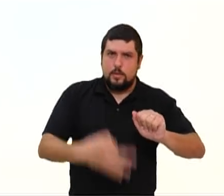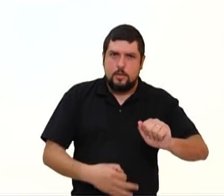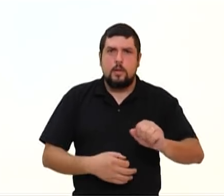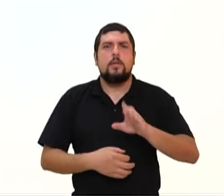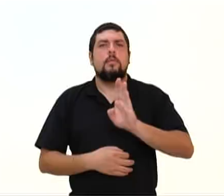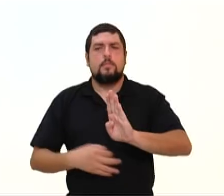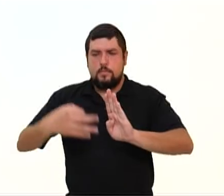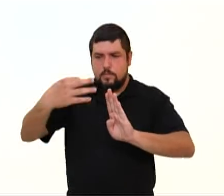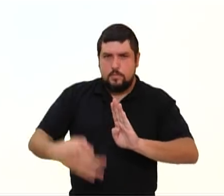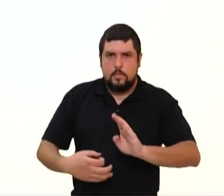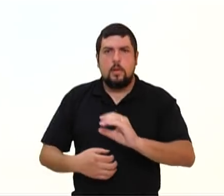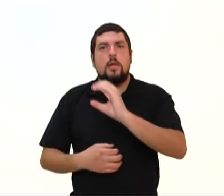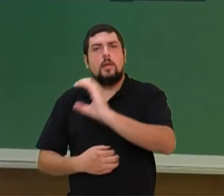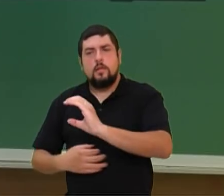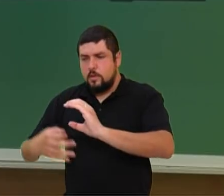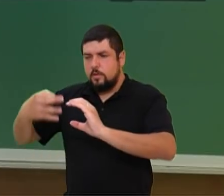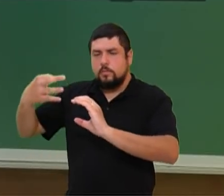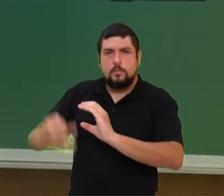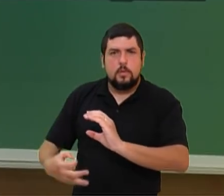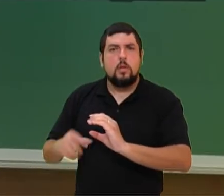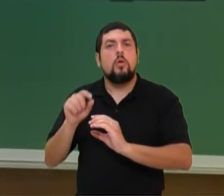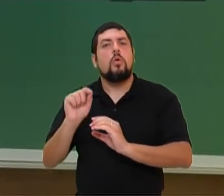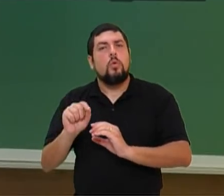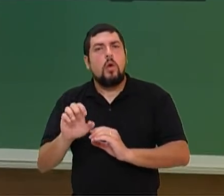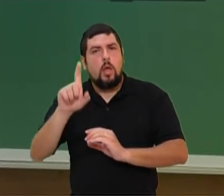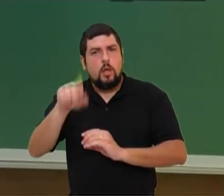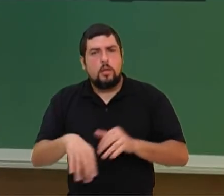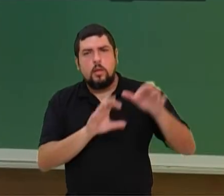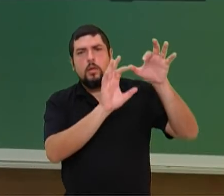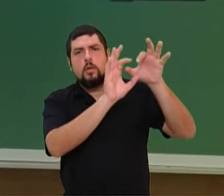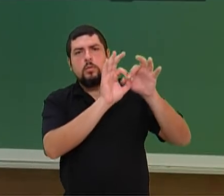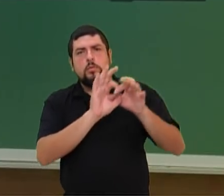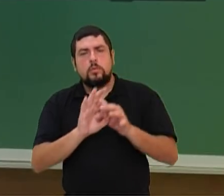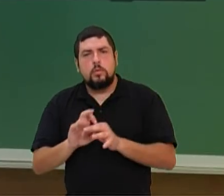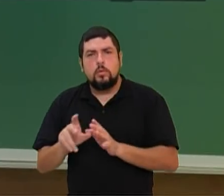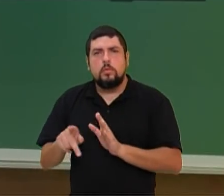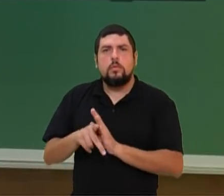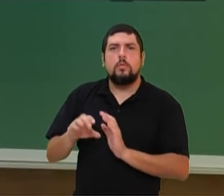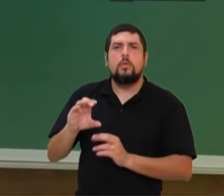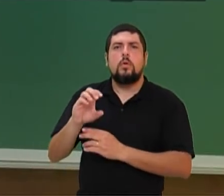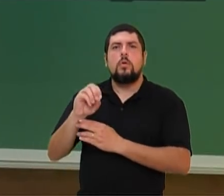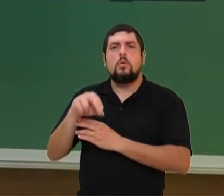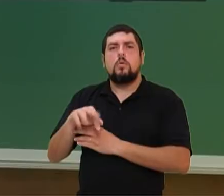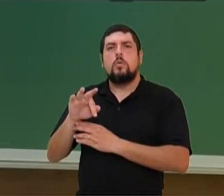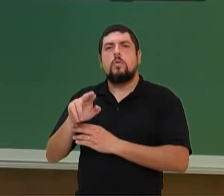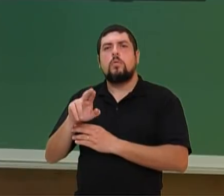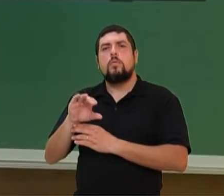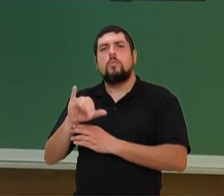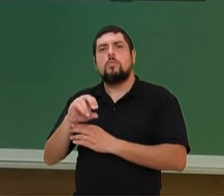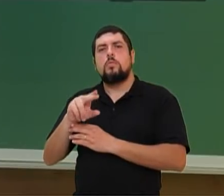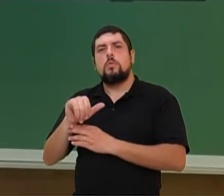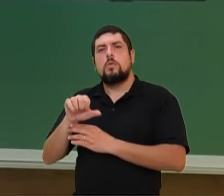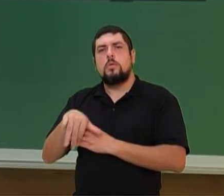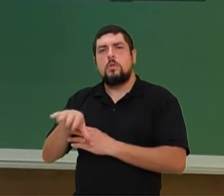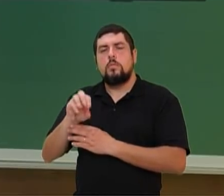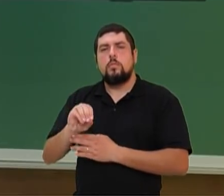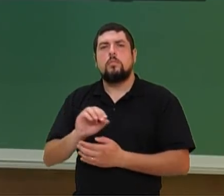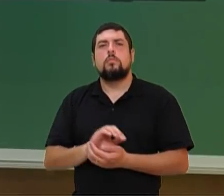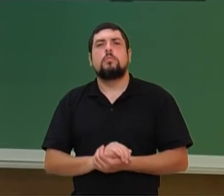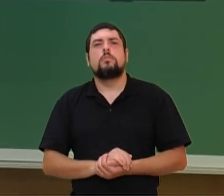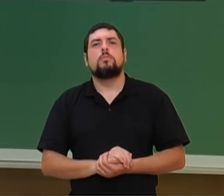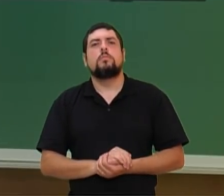B, quanto a C, né, estão dentro do contexto do confucionismo, como eu falei para vocês. Tá? Vamos